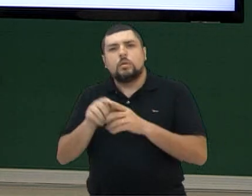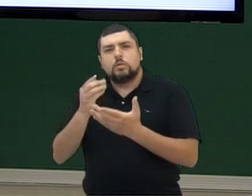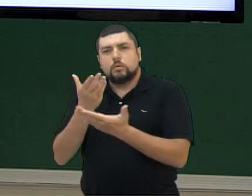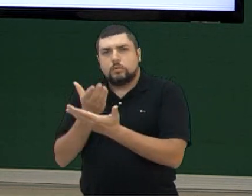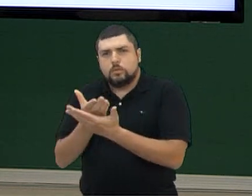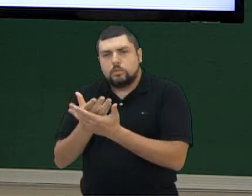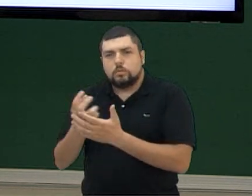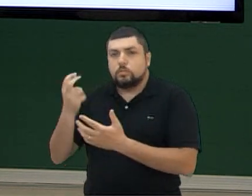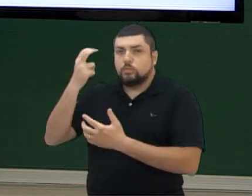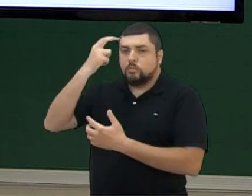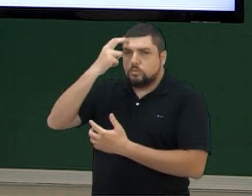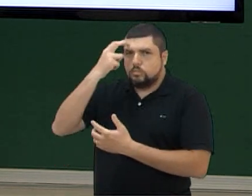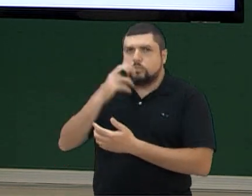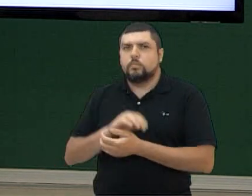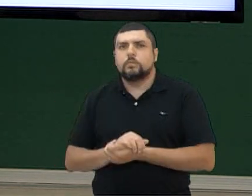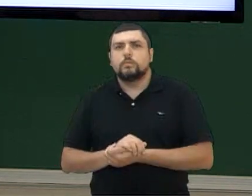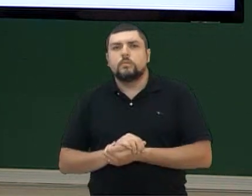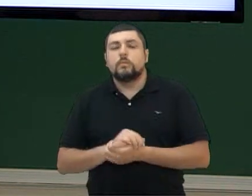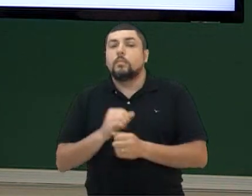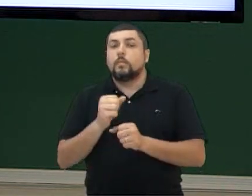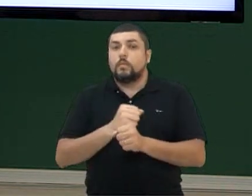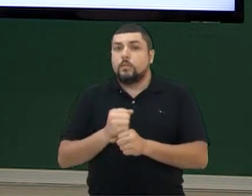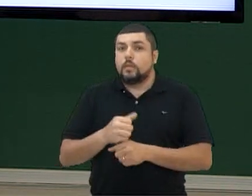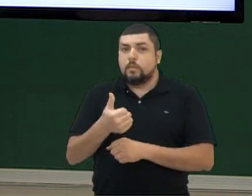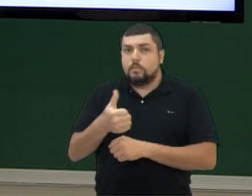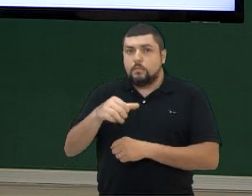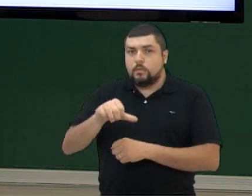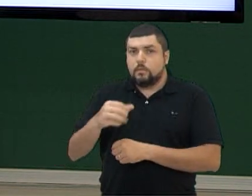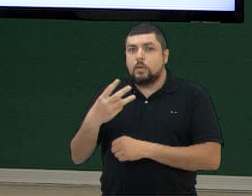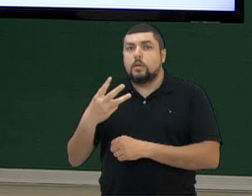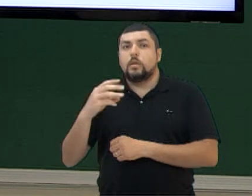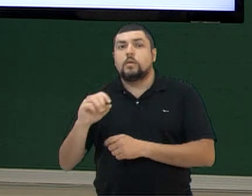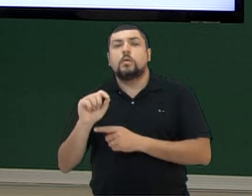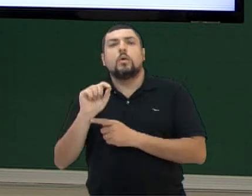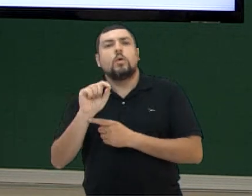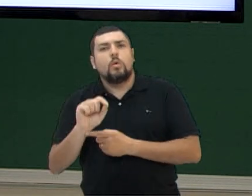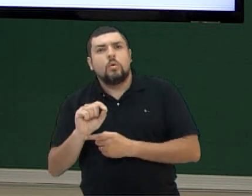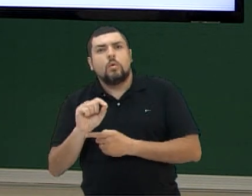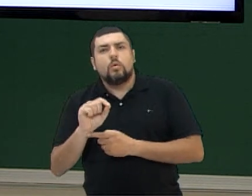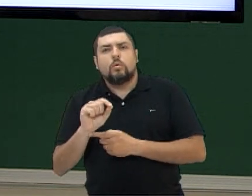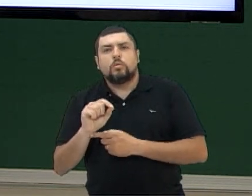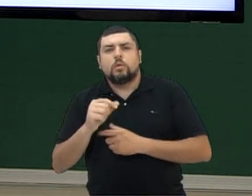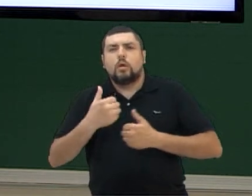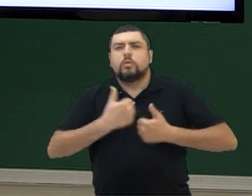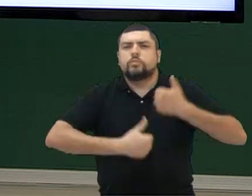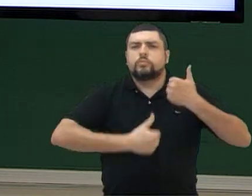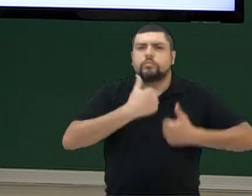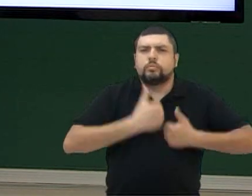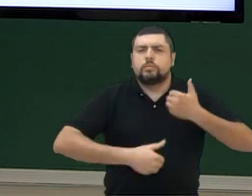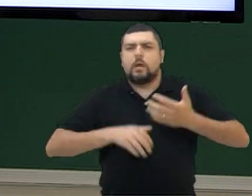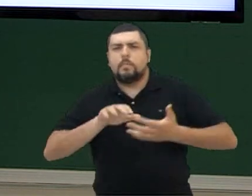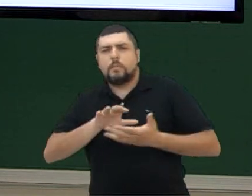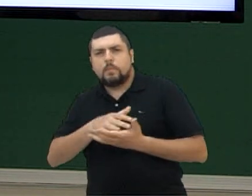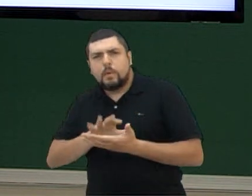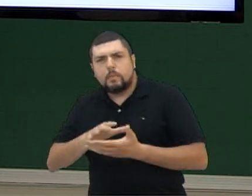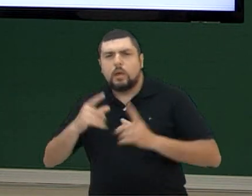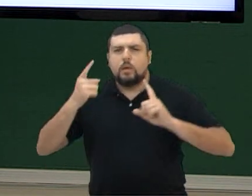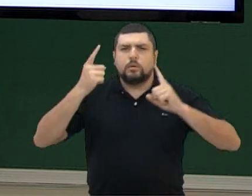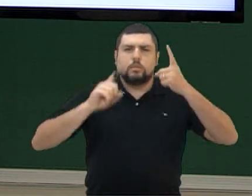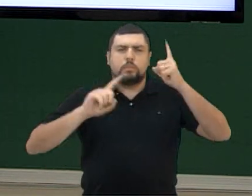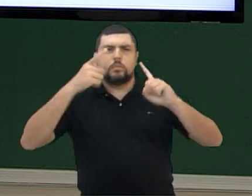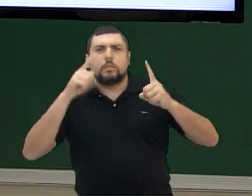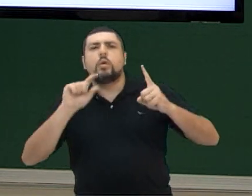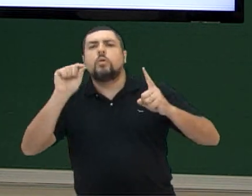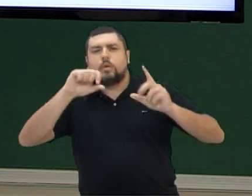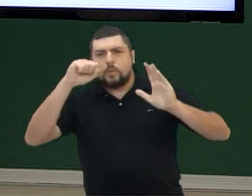da cultura. É nessa época, nos anos 30, em que o futebol, o samba e o carnaval vão acabar sendo eleitos como os grandes